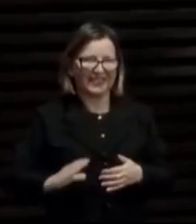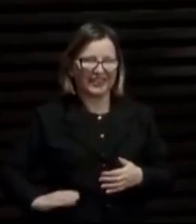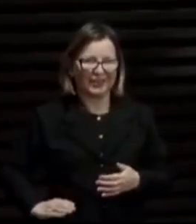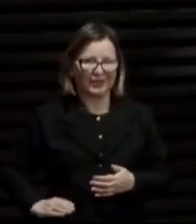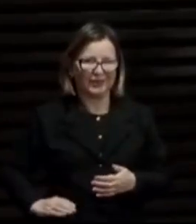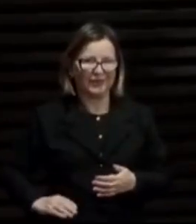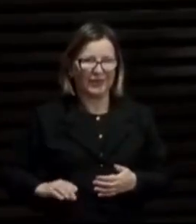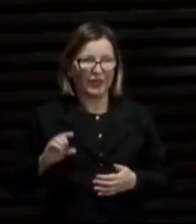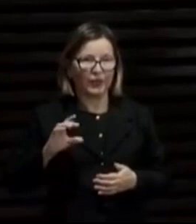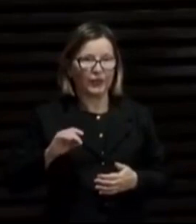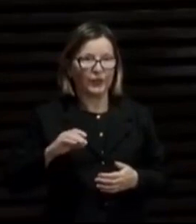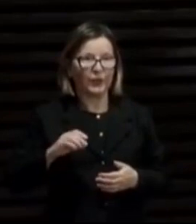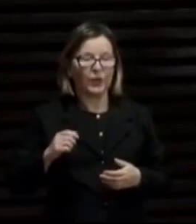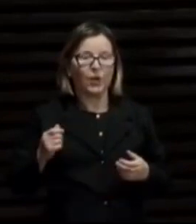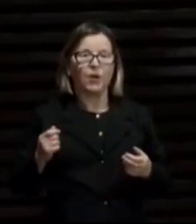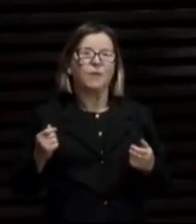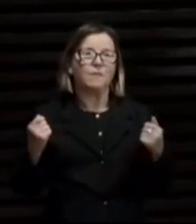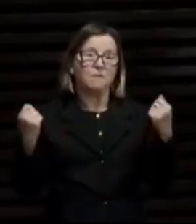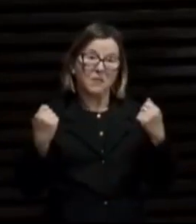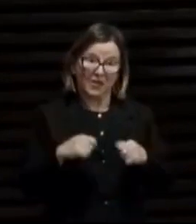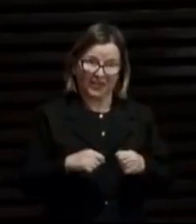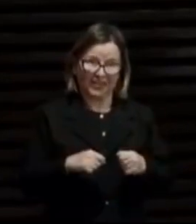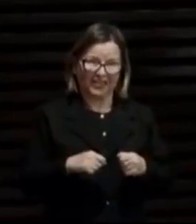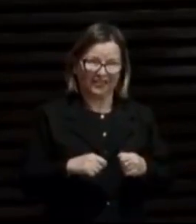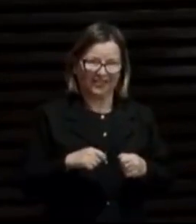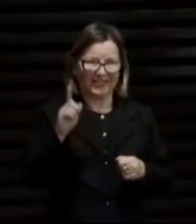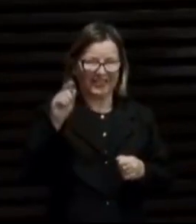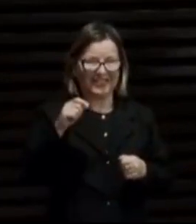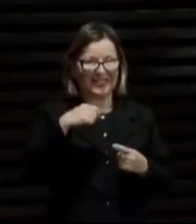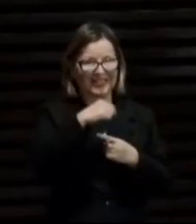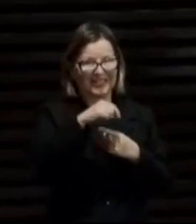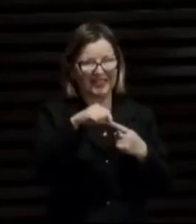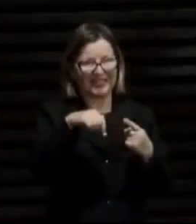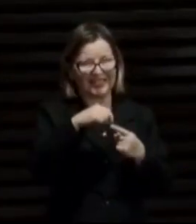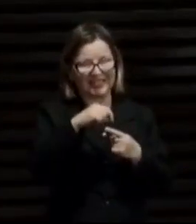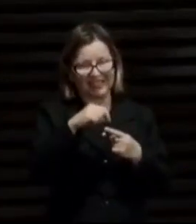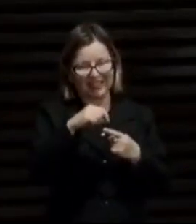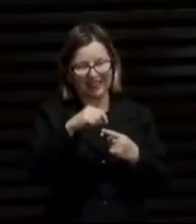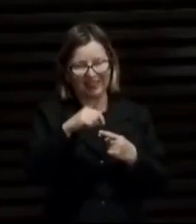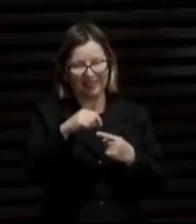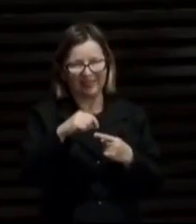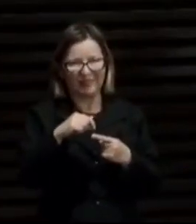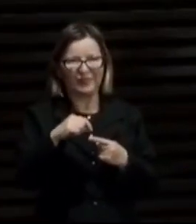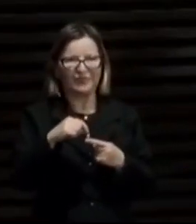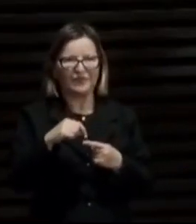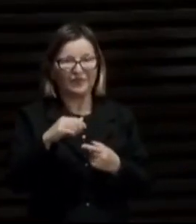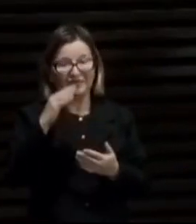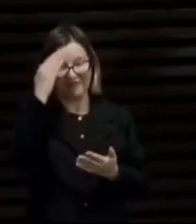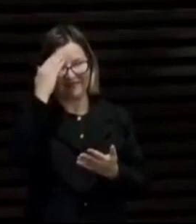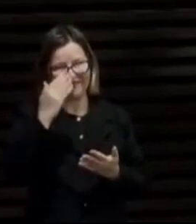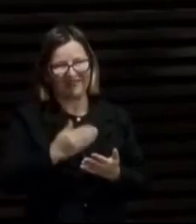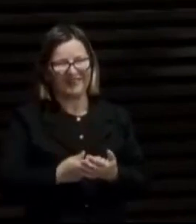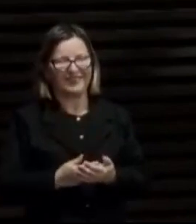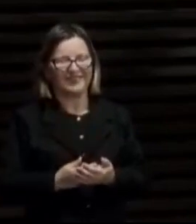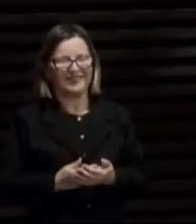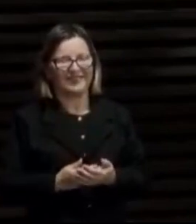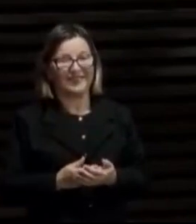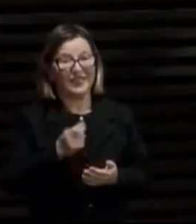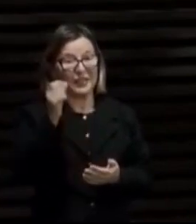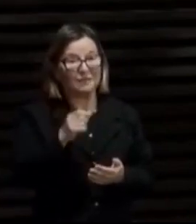possível ser santo quem nasceu de novo. Só é possível estar nesse processo de santificação quem nasceu de